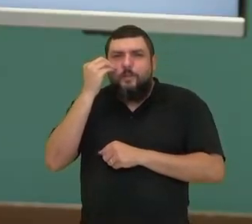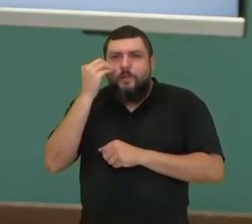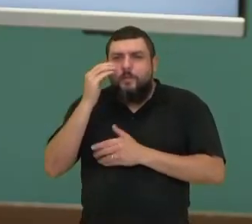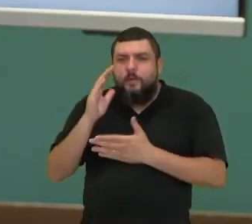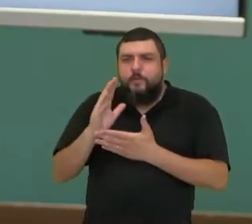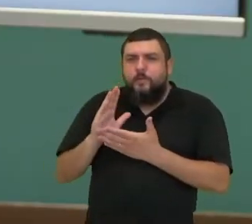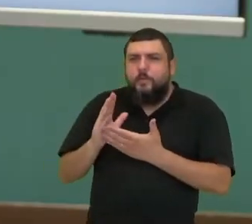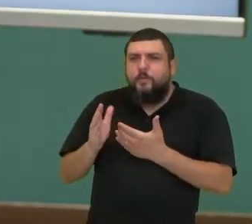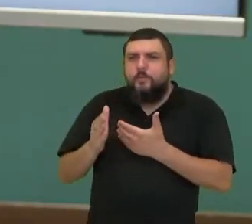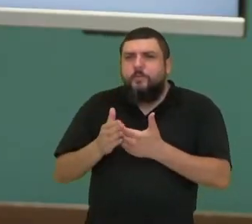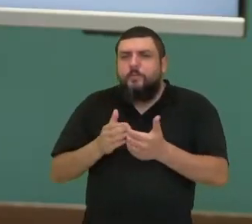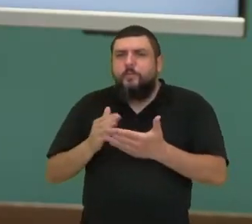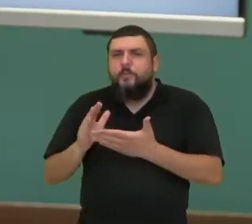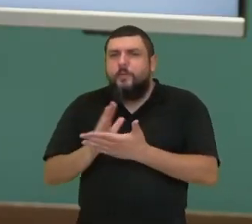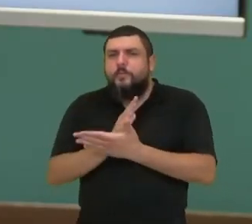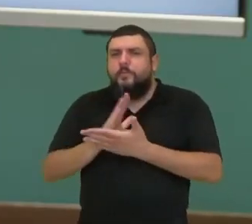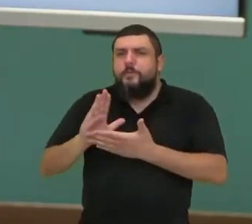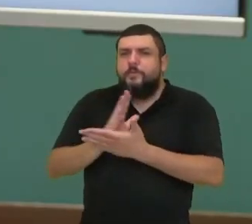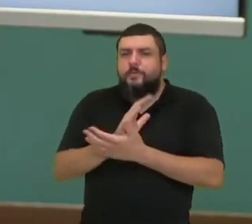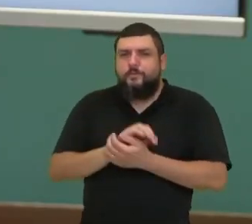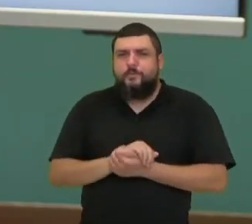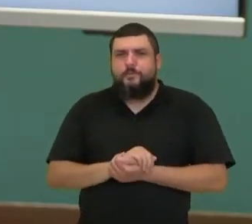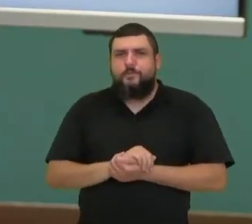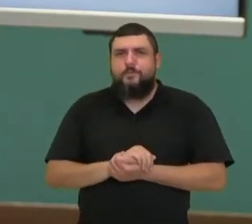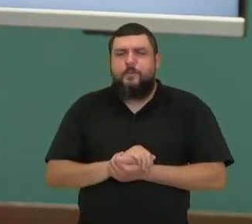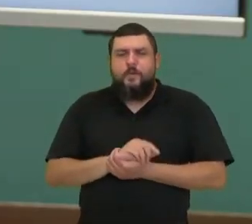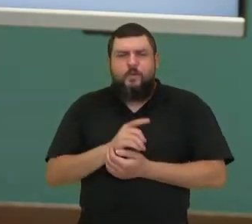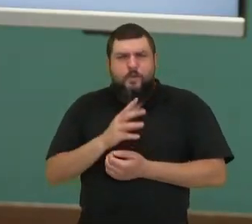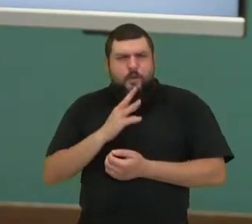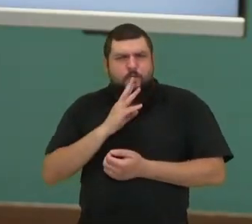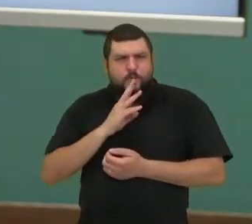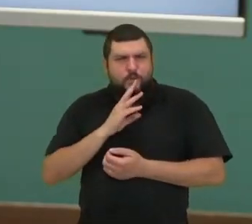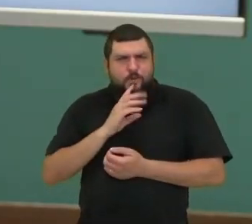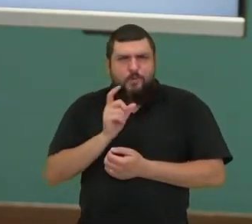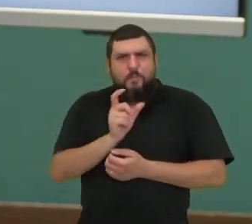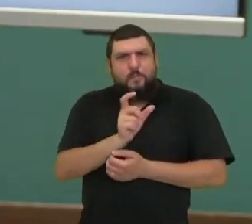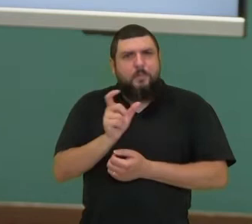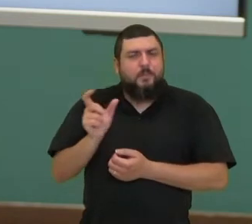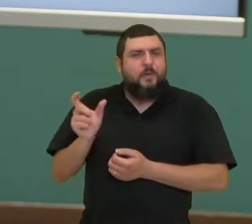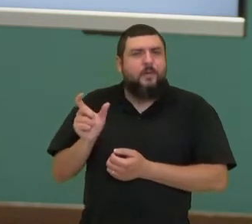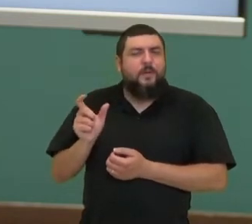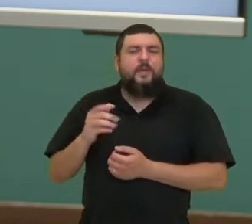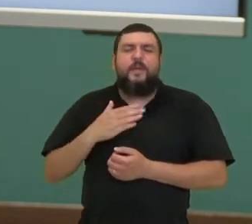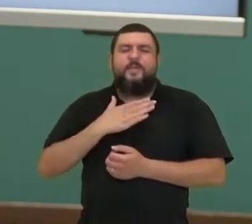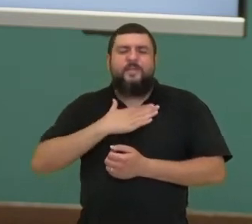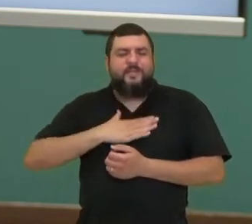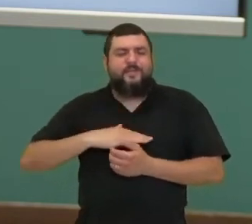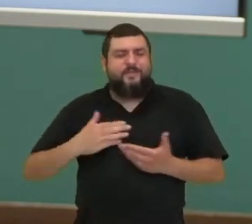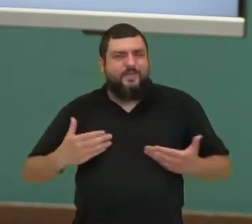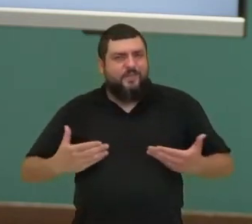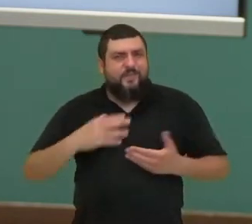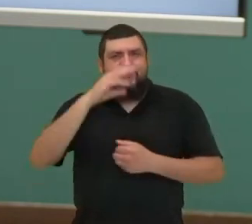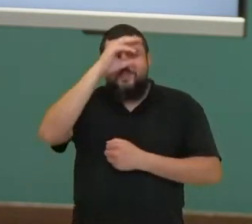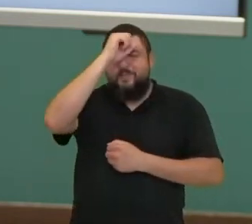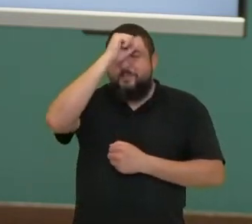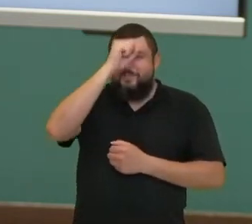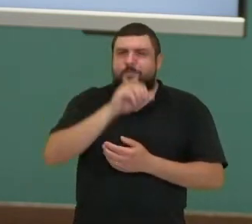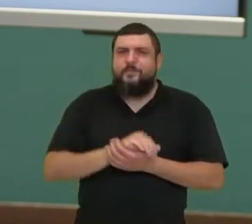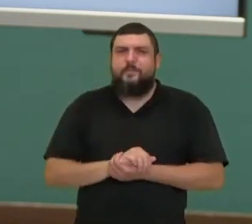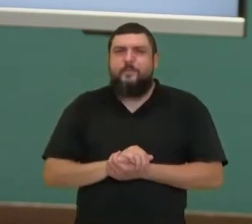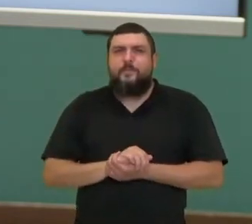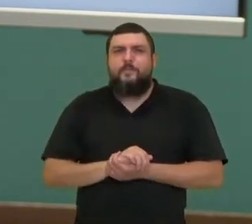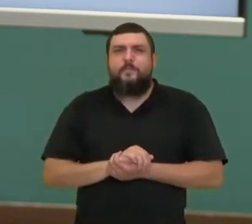já ouviram falar sobre esses conceitos? Não? Então é o que nós vamos aprender na aula de hoje. Portanto,